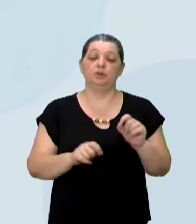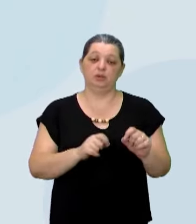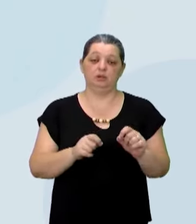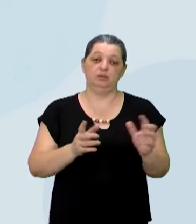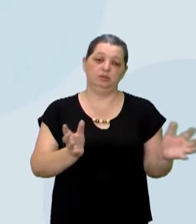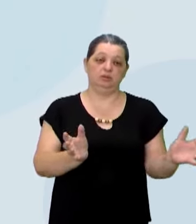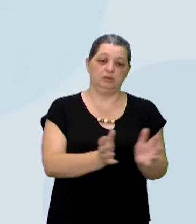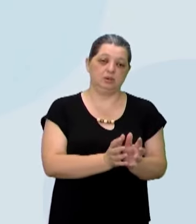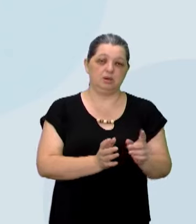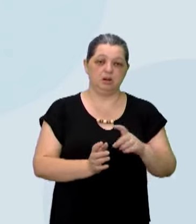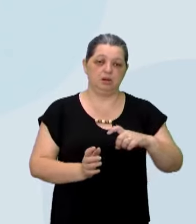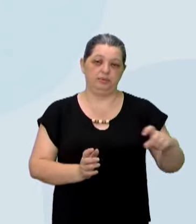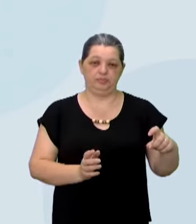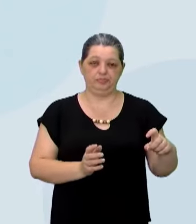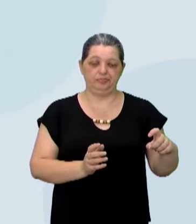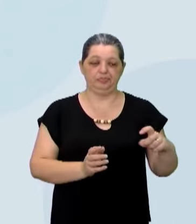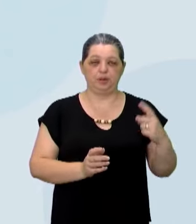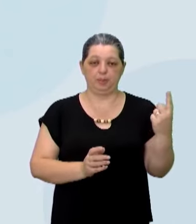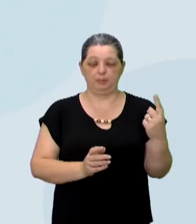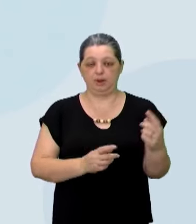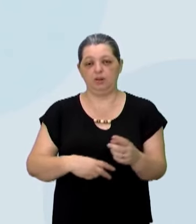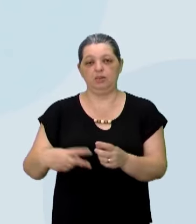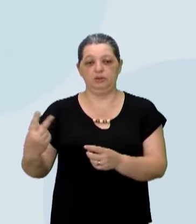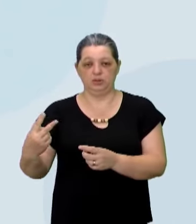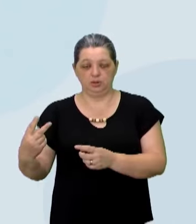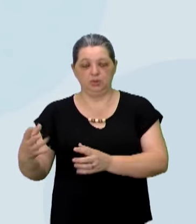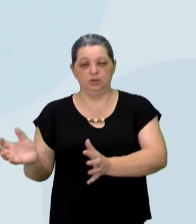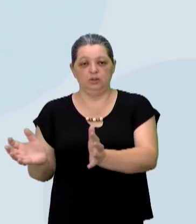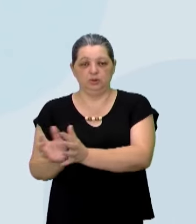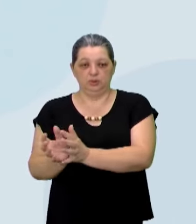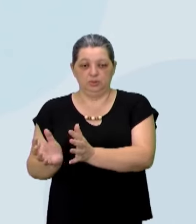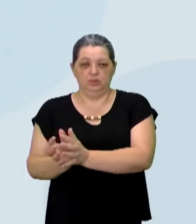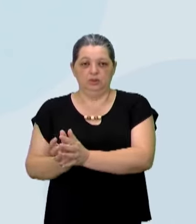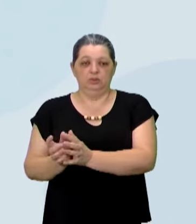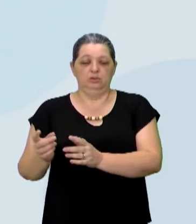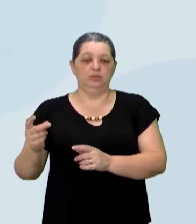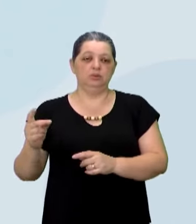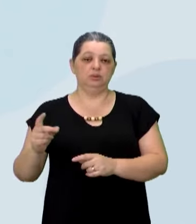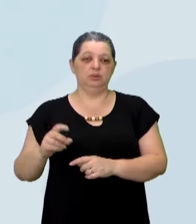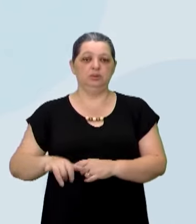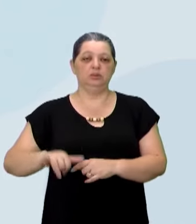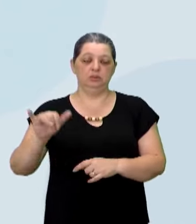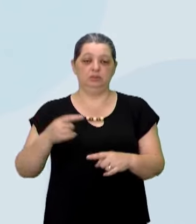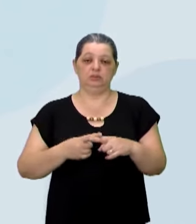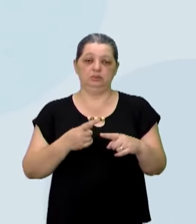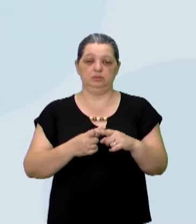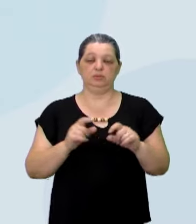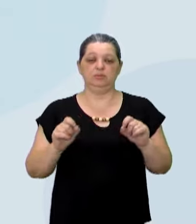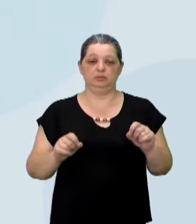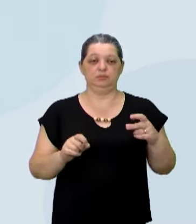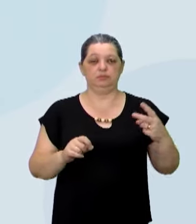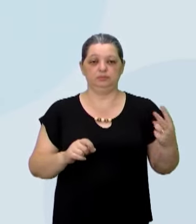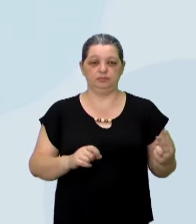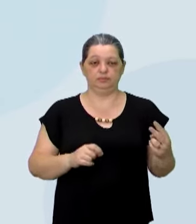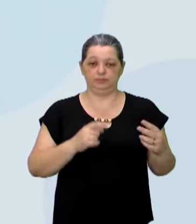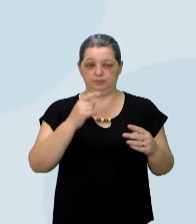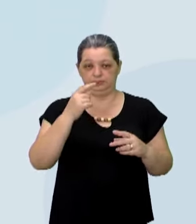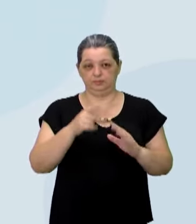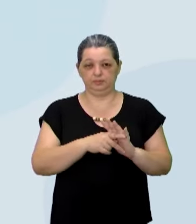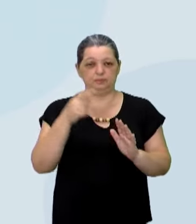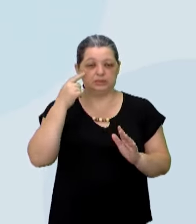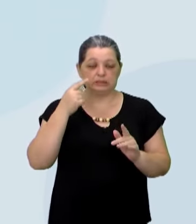o X e o segundo é Y. Par vem de 2, ordenada porque tem uma ordem. Sempre a gente vai pensar na horizontal e